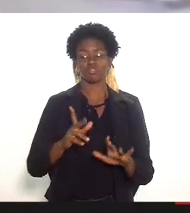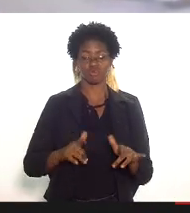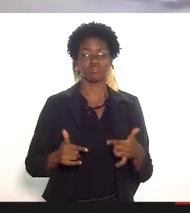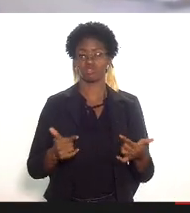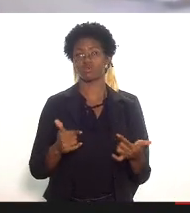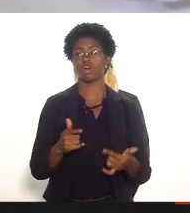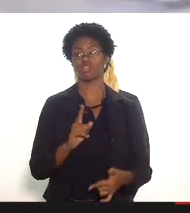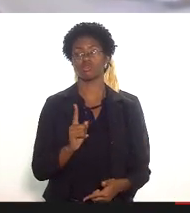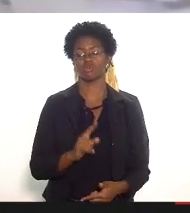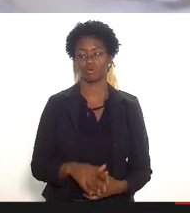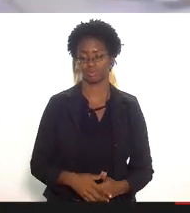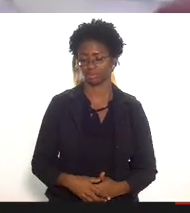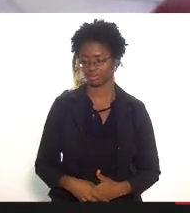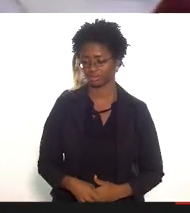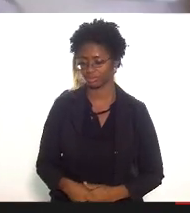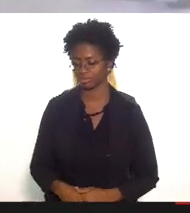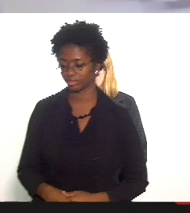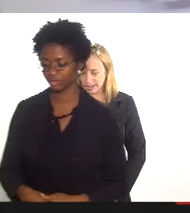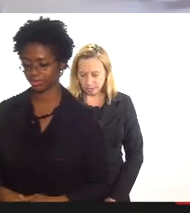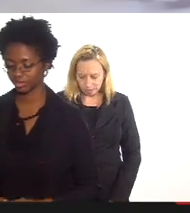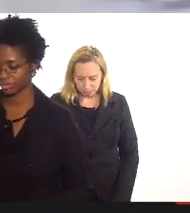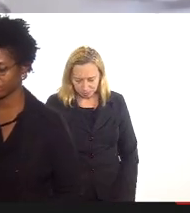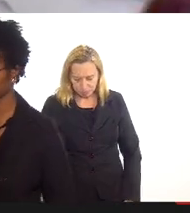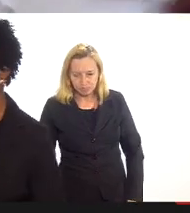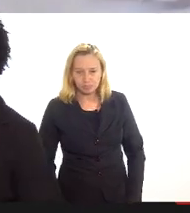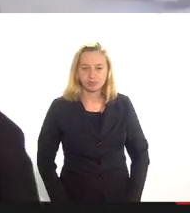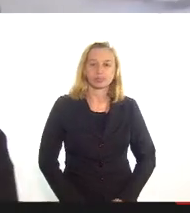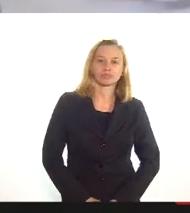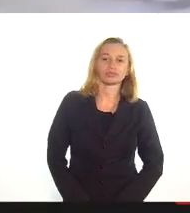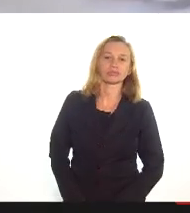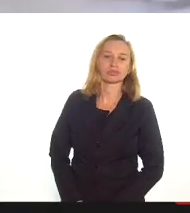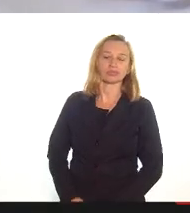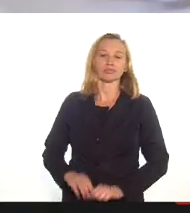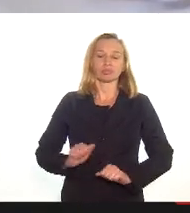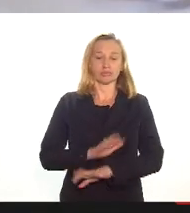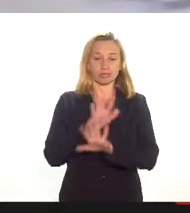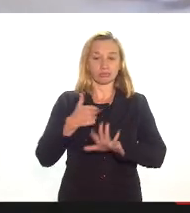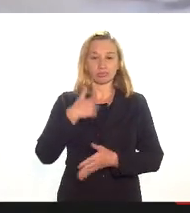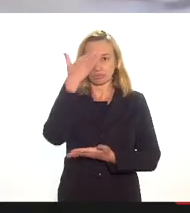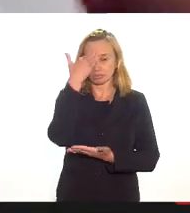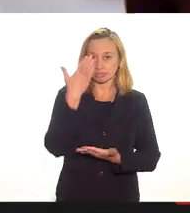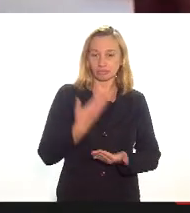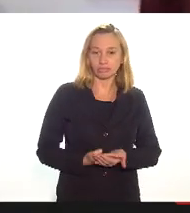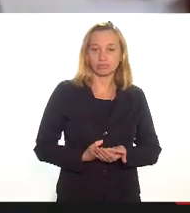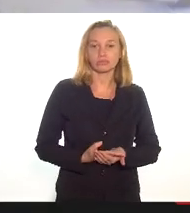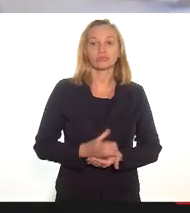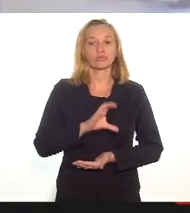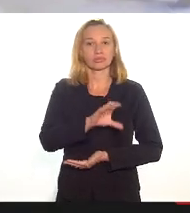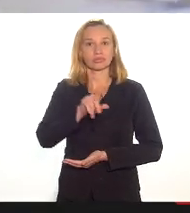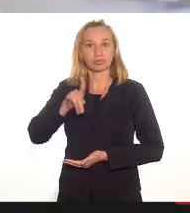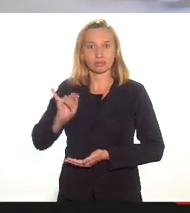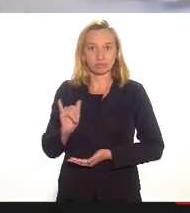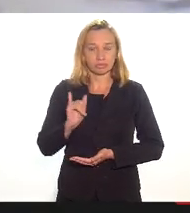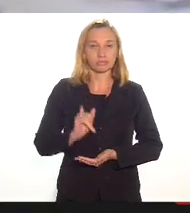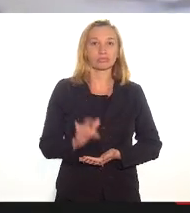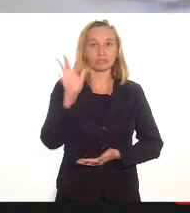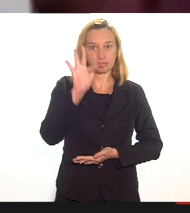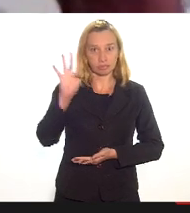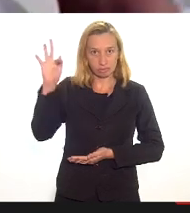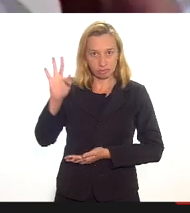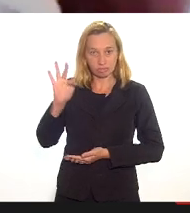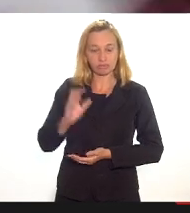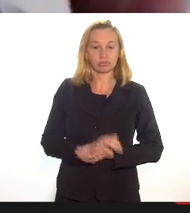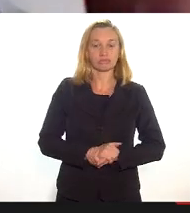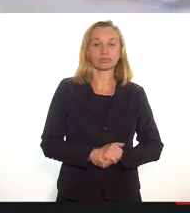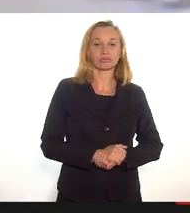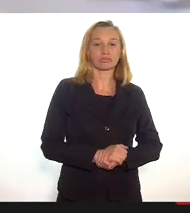deveria funcionar. É bom que se esclareça isso, que fique claro. Eu acredito muito nessa CPI no Senado Federal, que venha